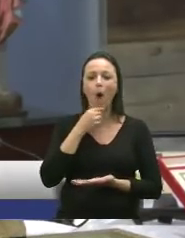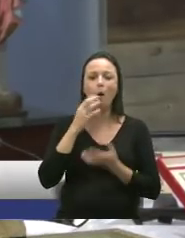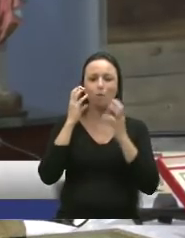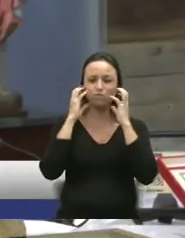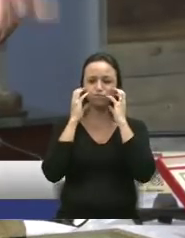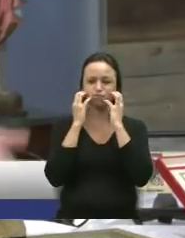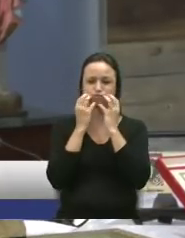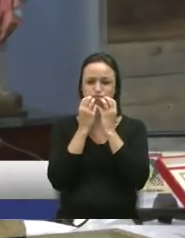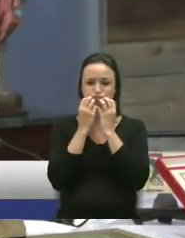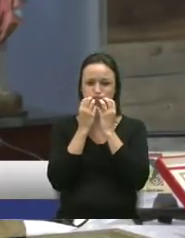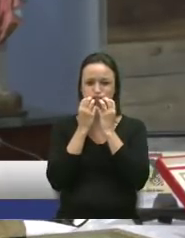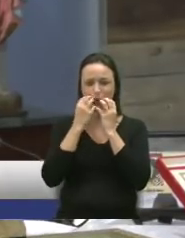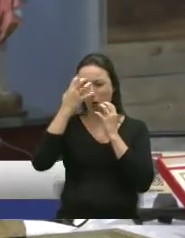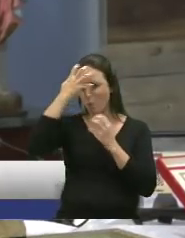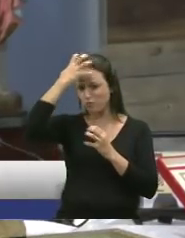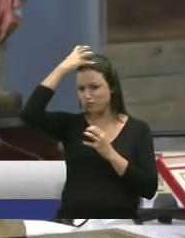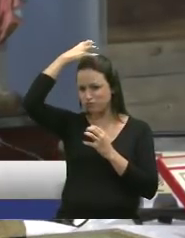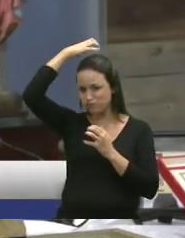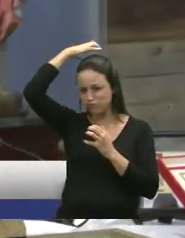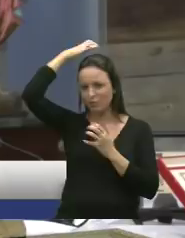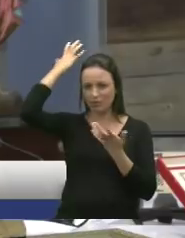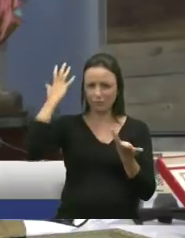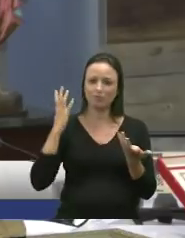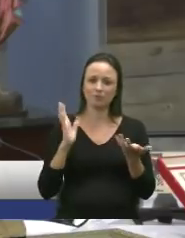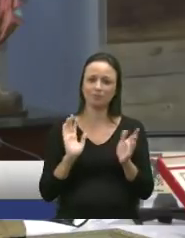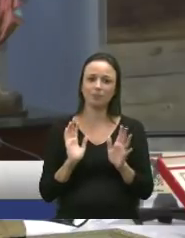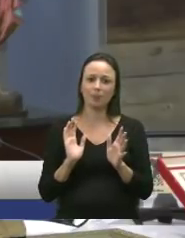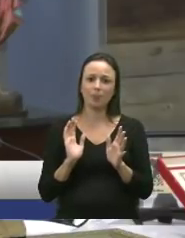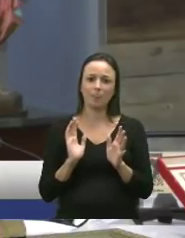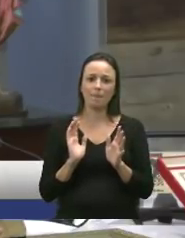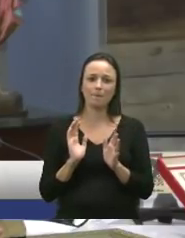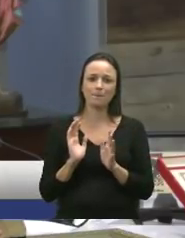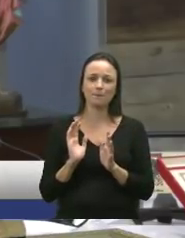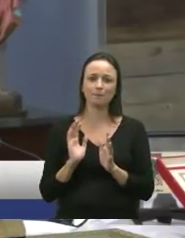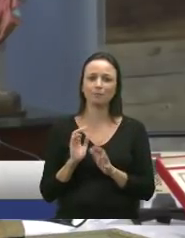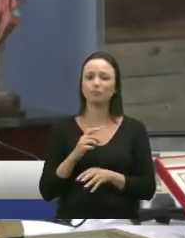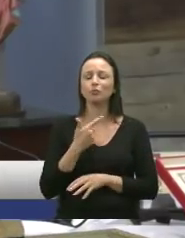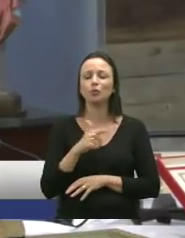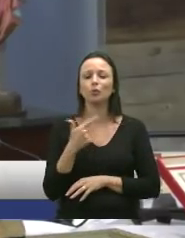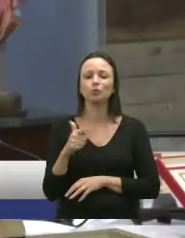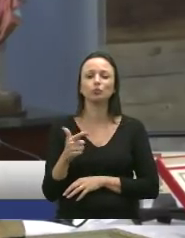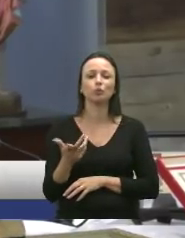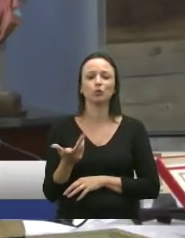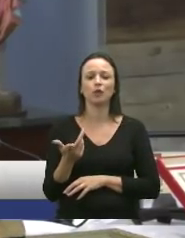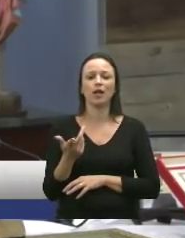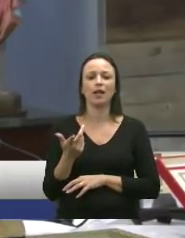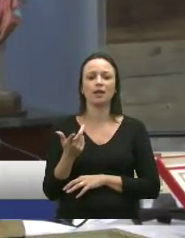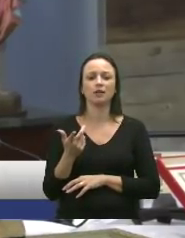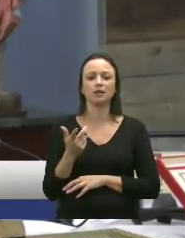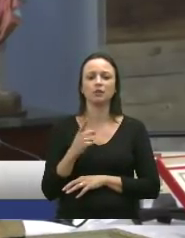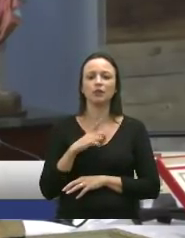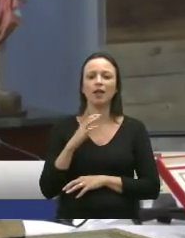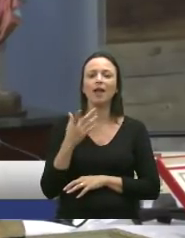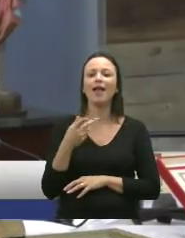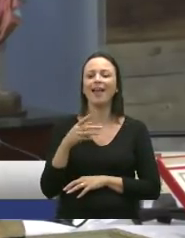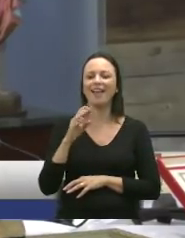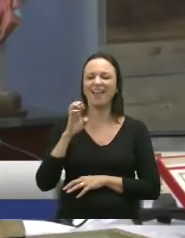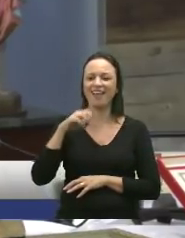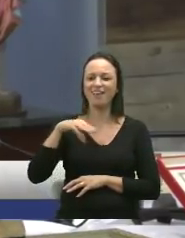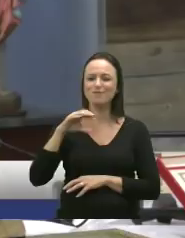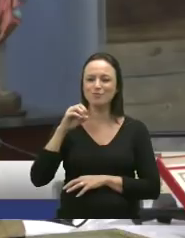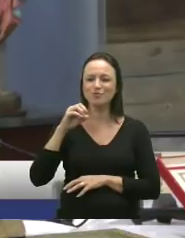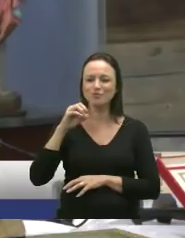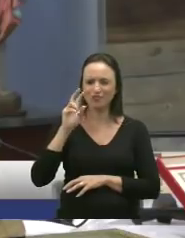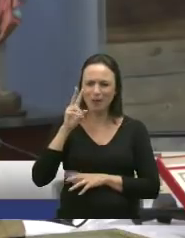lado, deixando mais cheio o cabelo aqui em cima. Enfim, não temos mais os famosos emo na sociedade, já